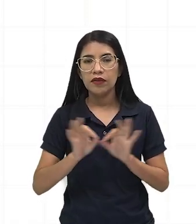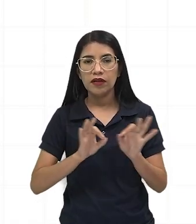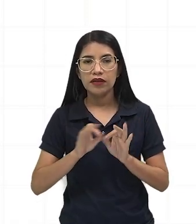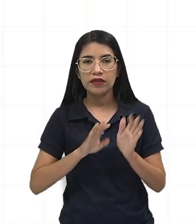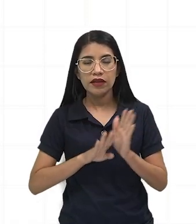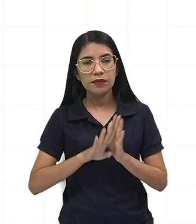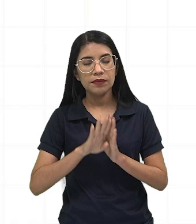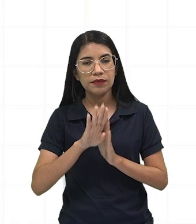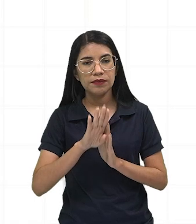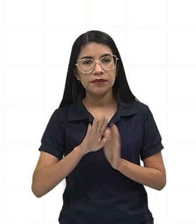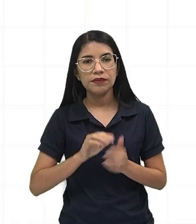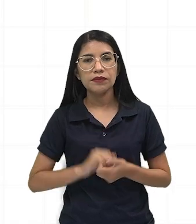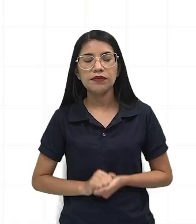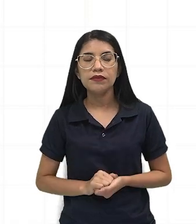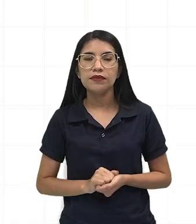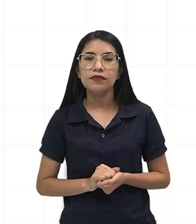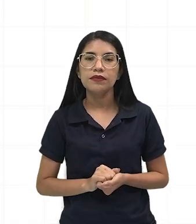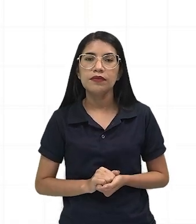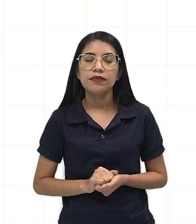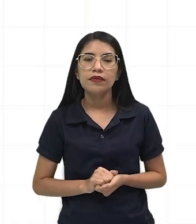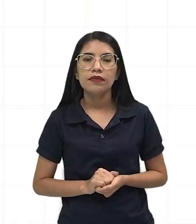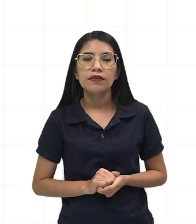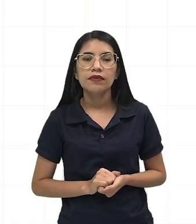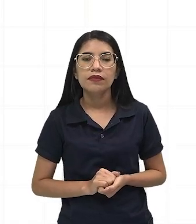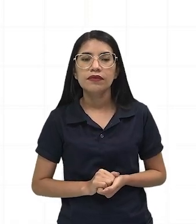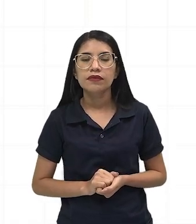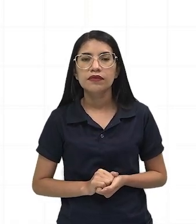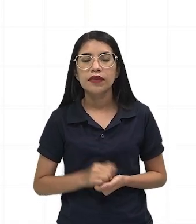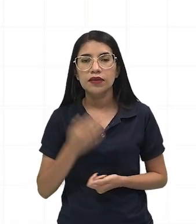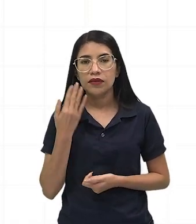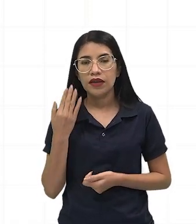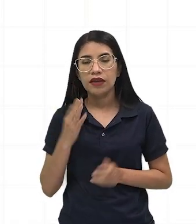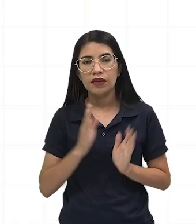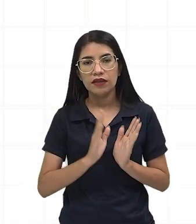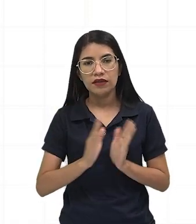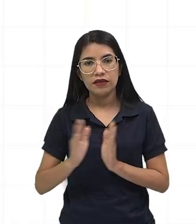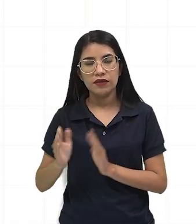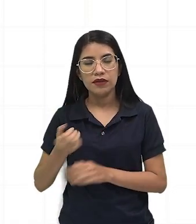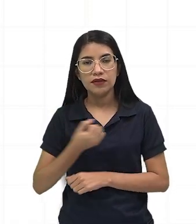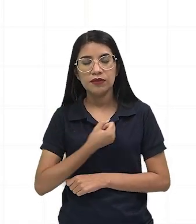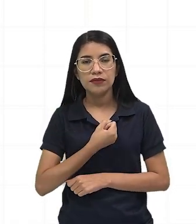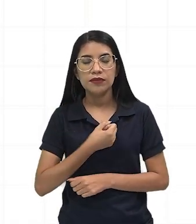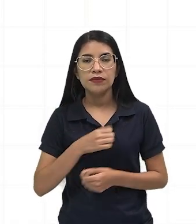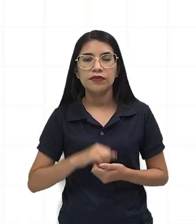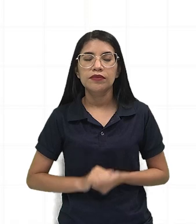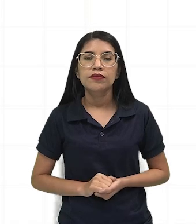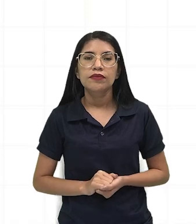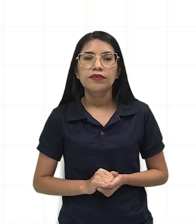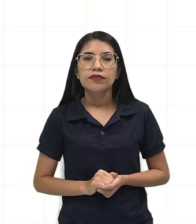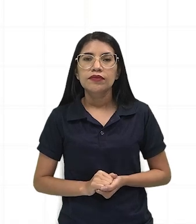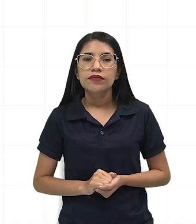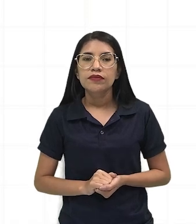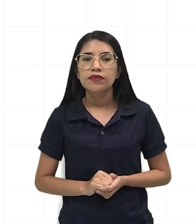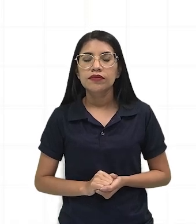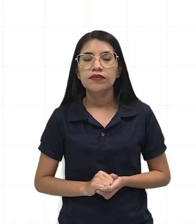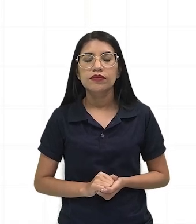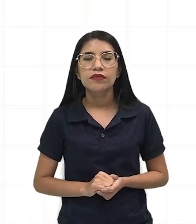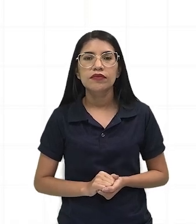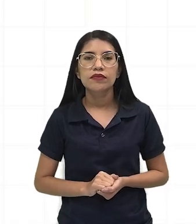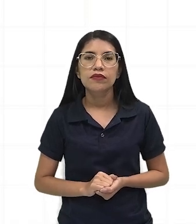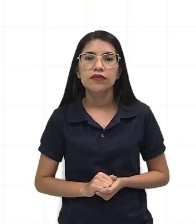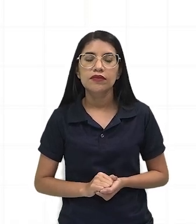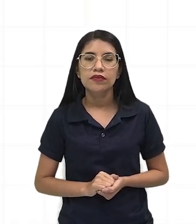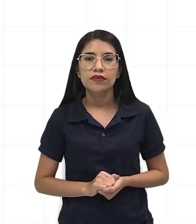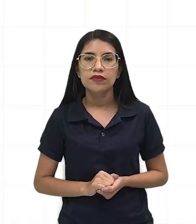ordem crescente. Tá aí, ó. 8,1, 8,3, 8,5, 8,9,